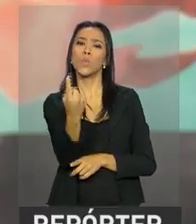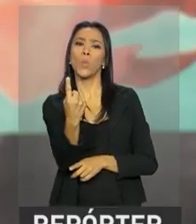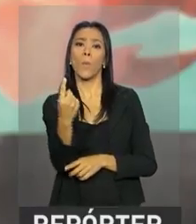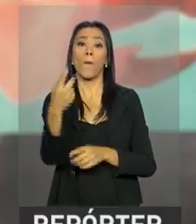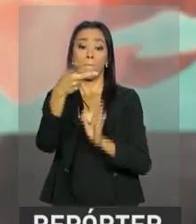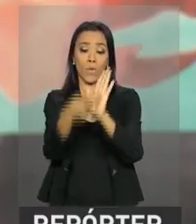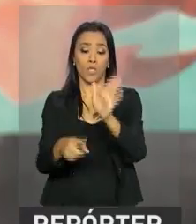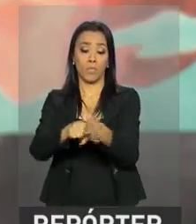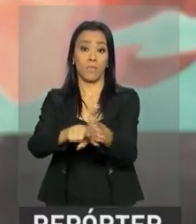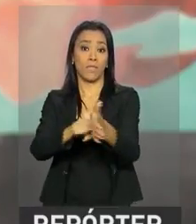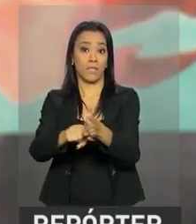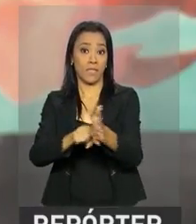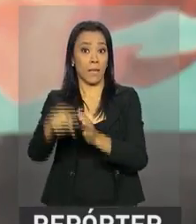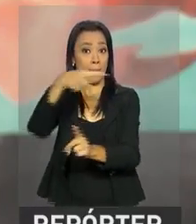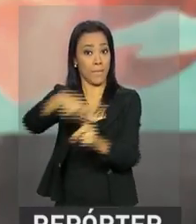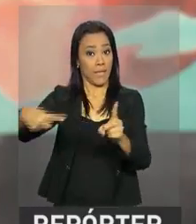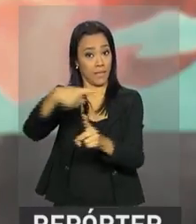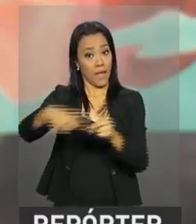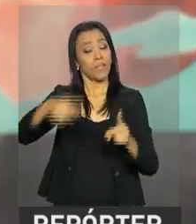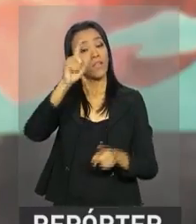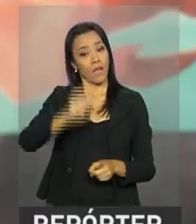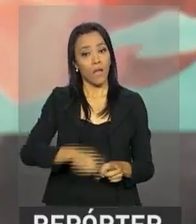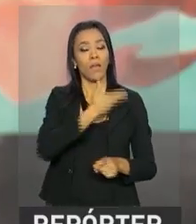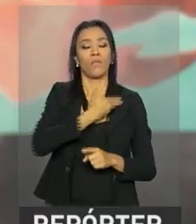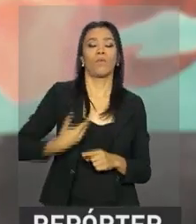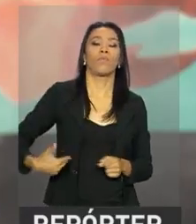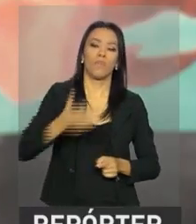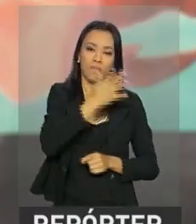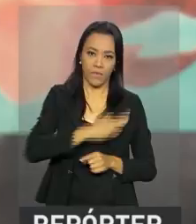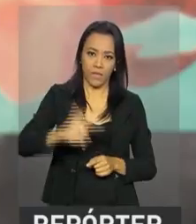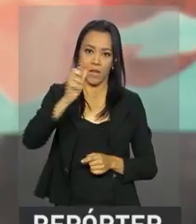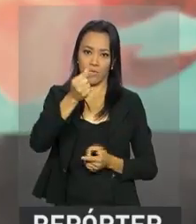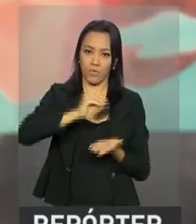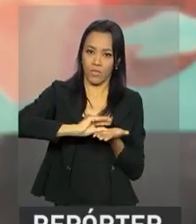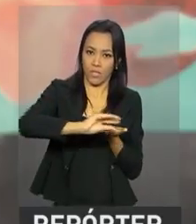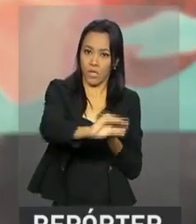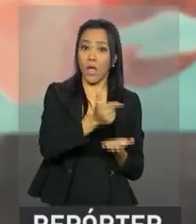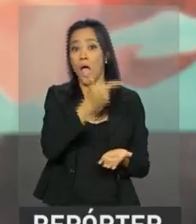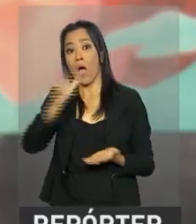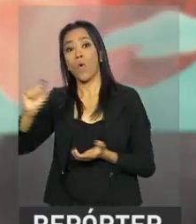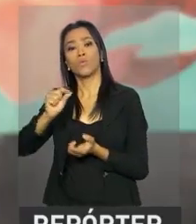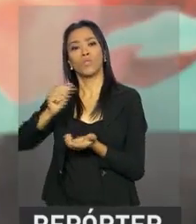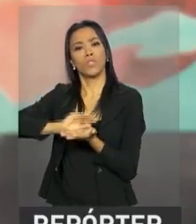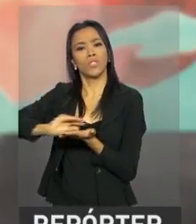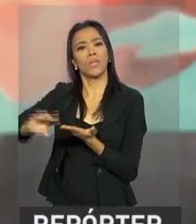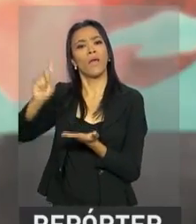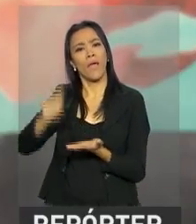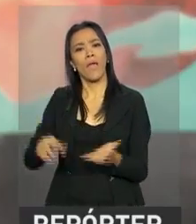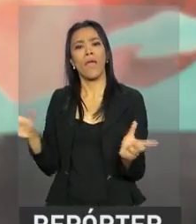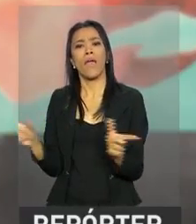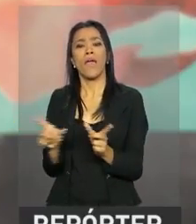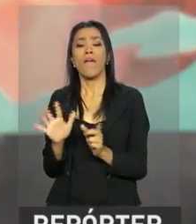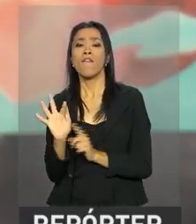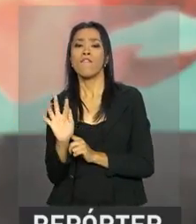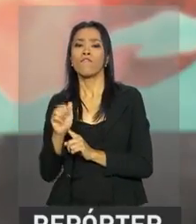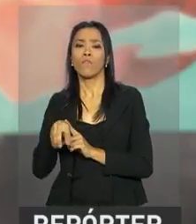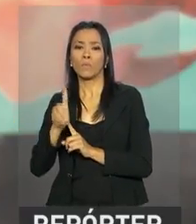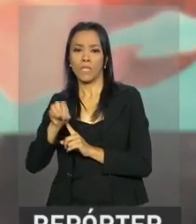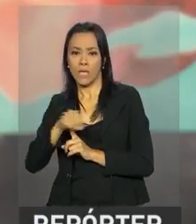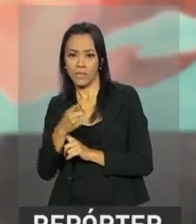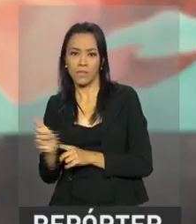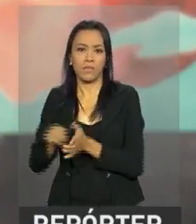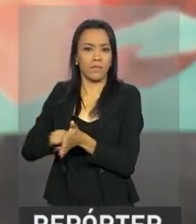pesquisa. Metade dos recursos é do governo federal, a outra parte das fundações estaduais de amparo à